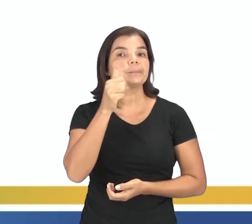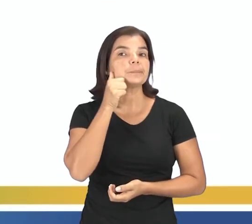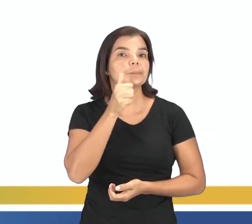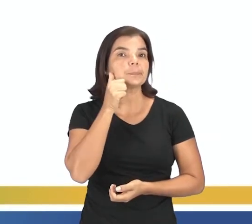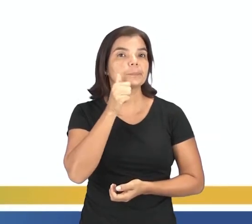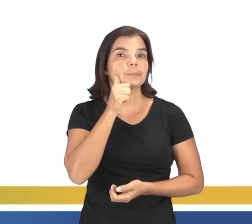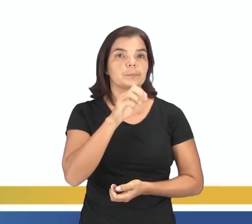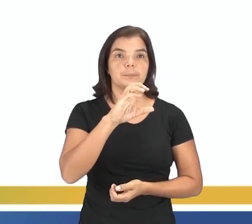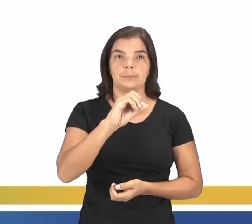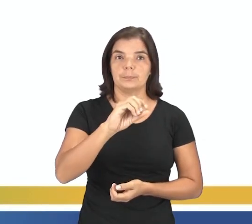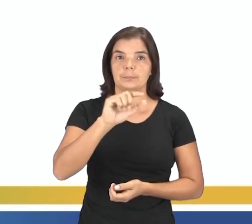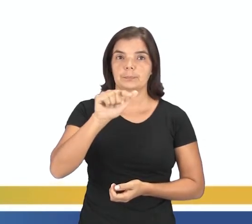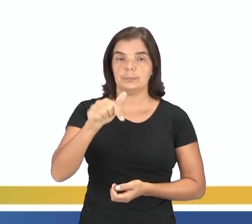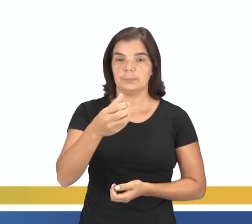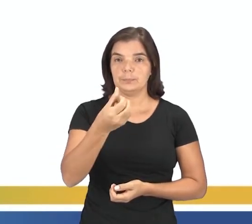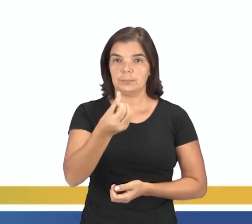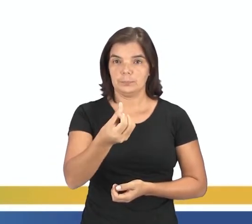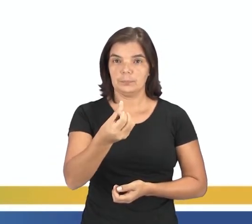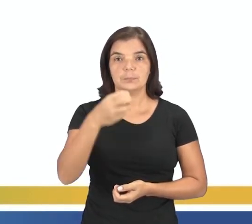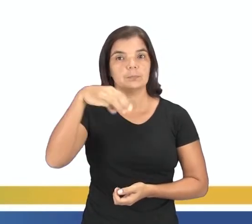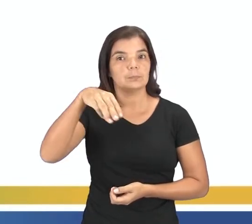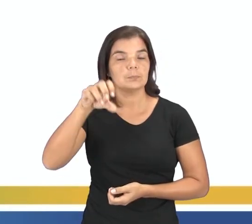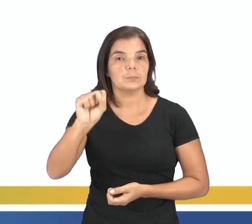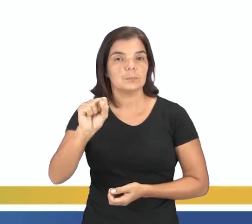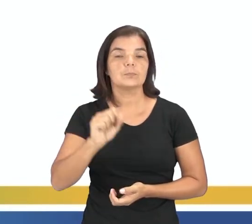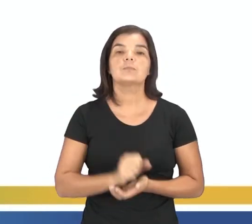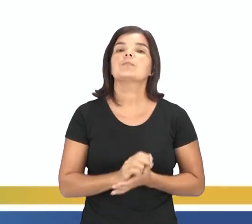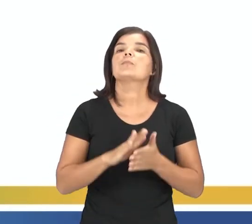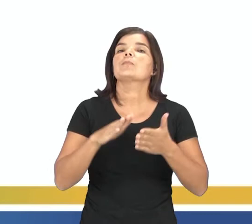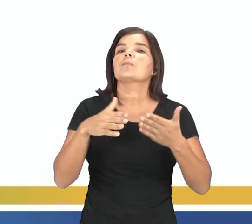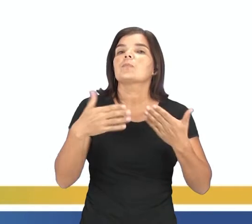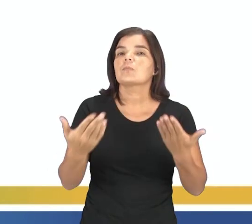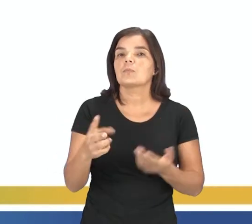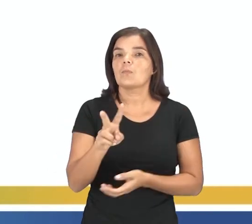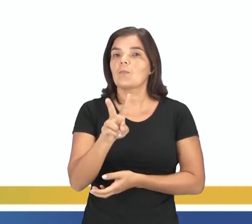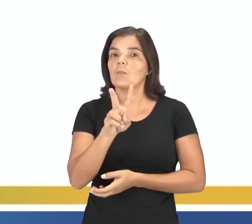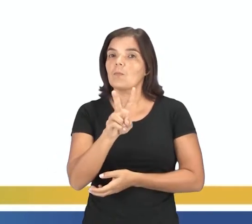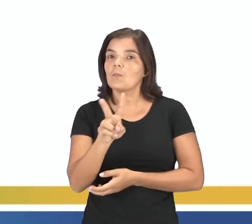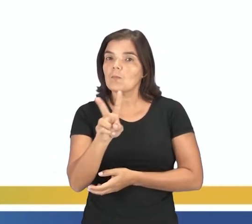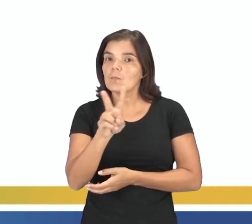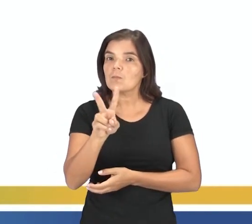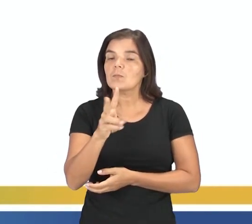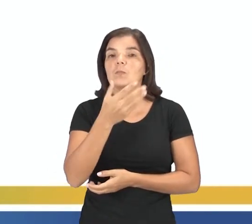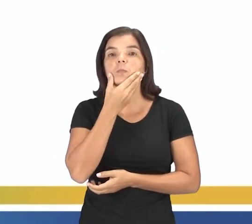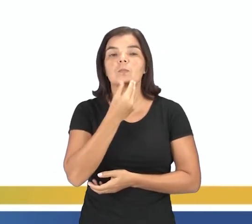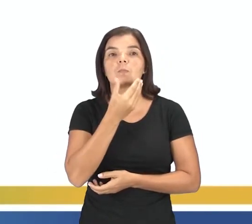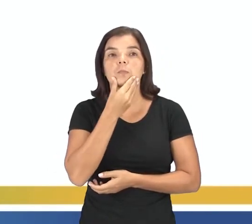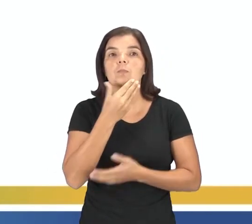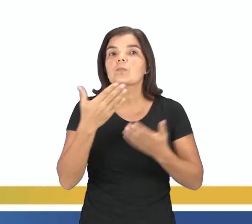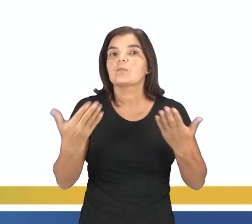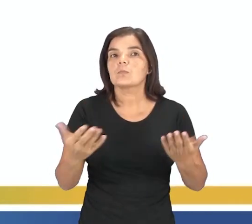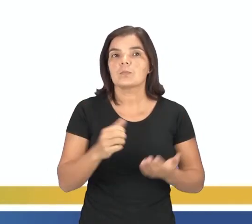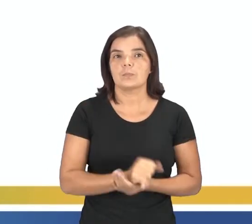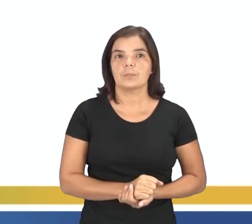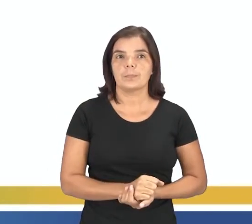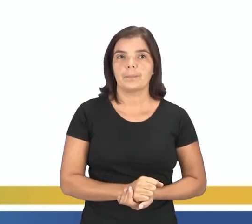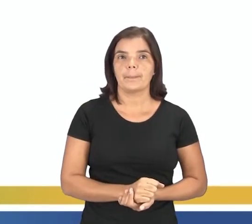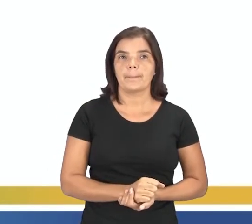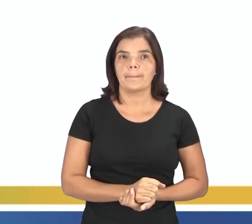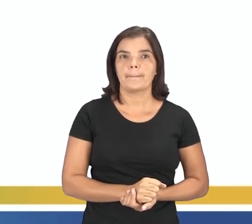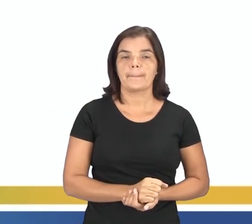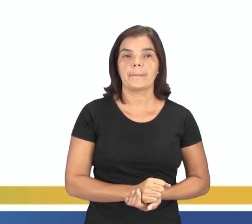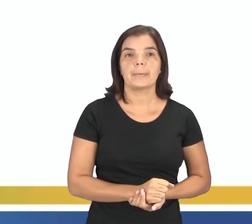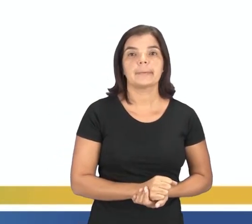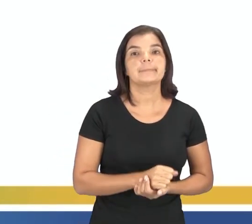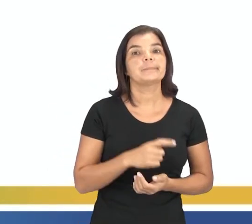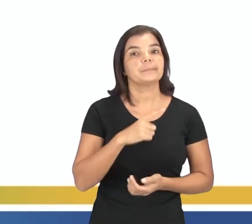garota 0,6 metros por segundo. Então, qual vai ser o valor da velocidade do rapaz? Então,